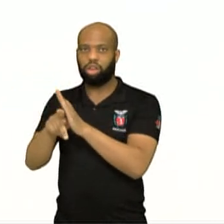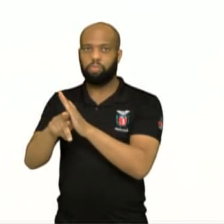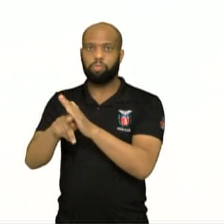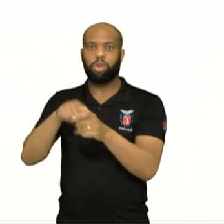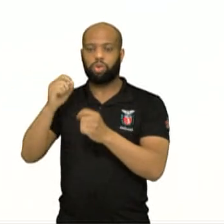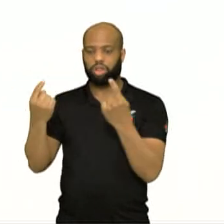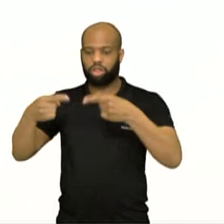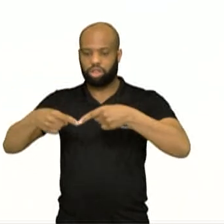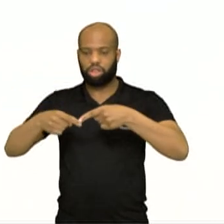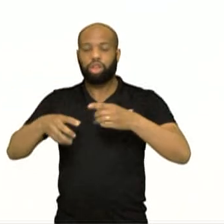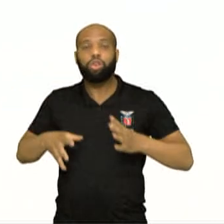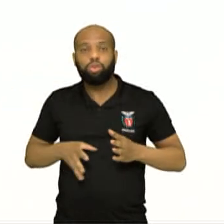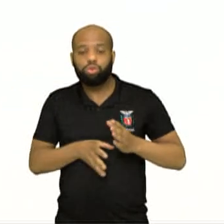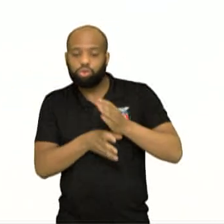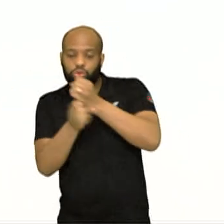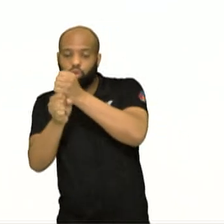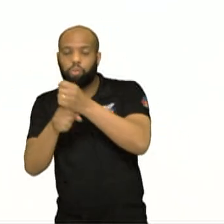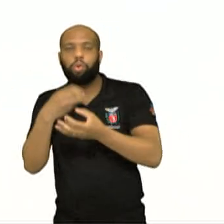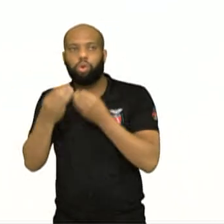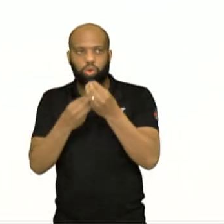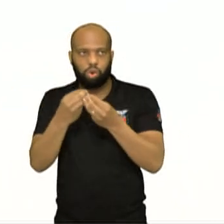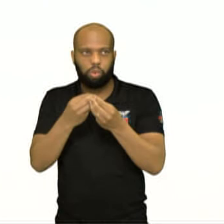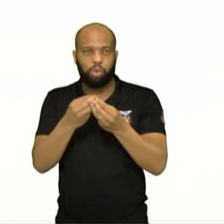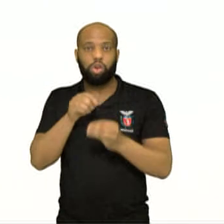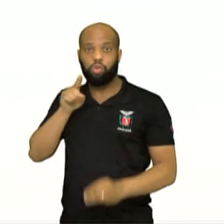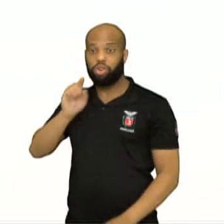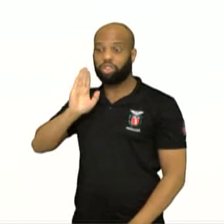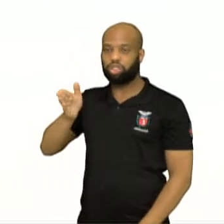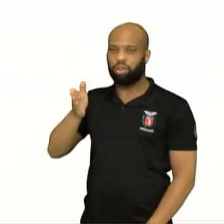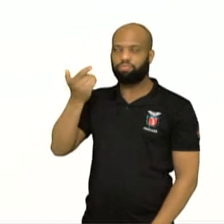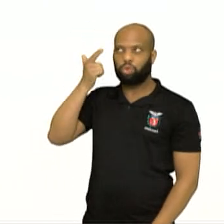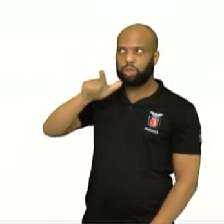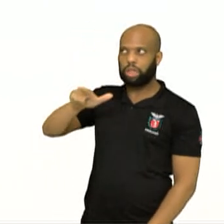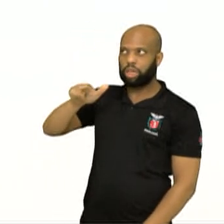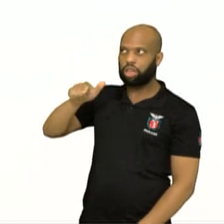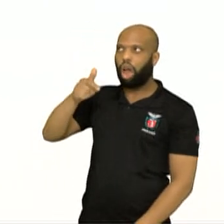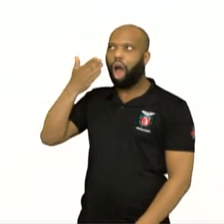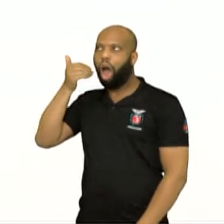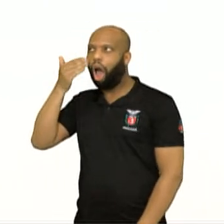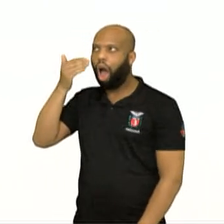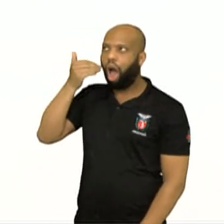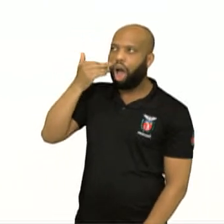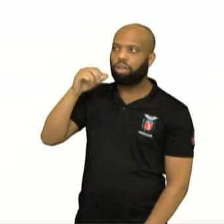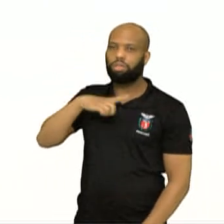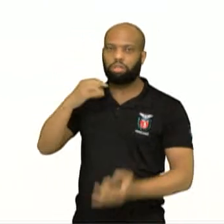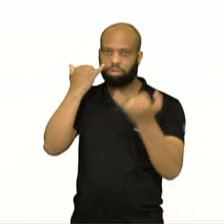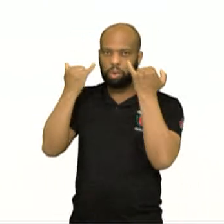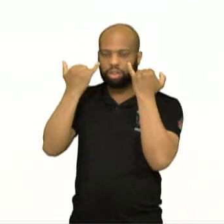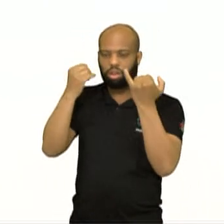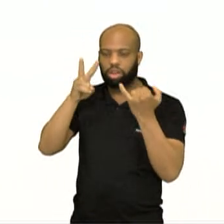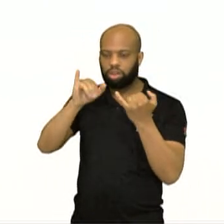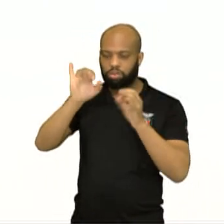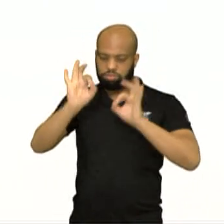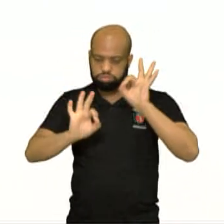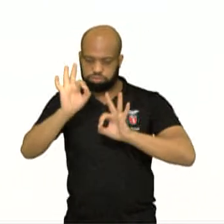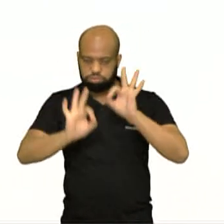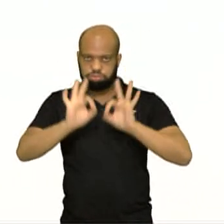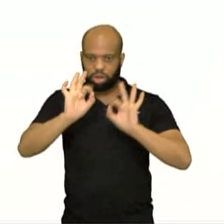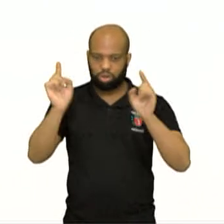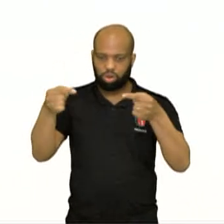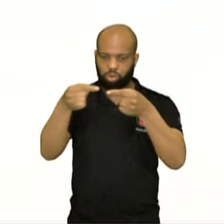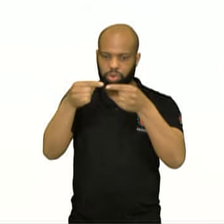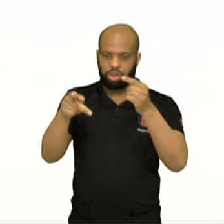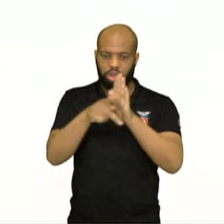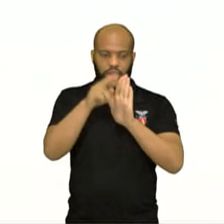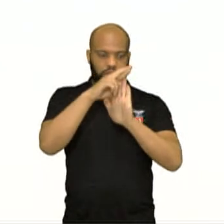foi calculada assim. Então, daqui você vai tirar as informações e vai montar de acordo com a